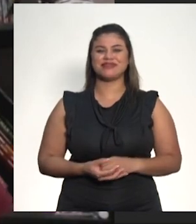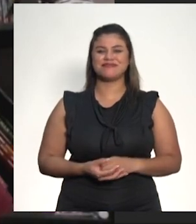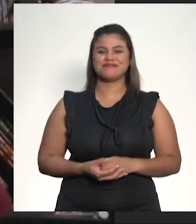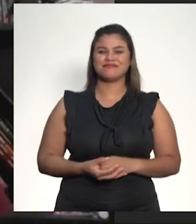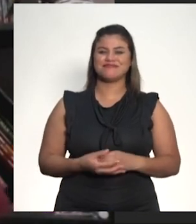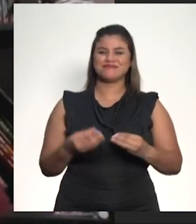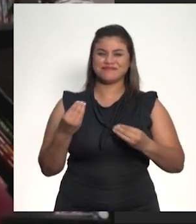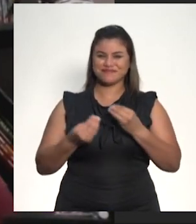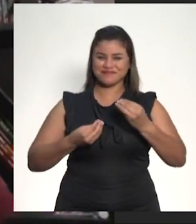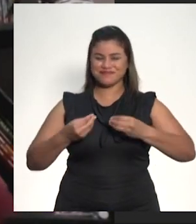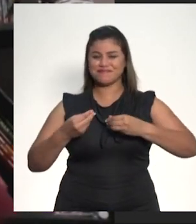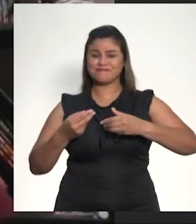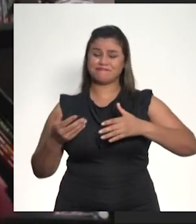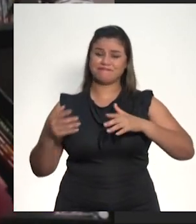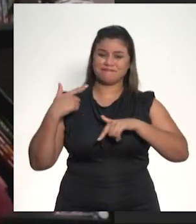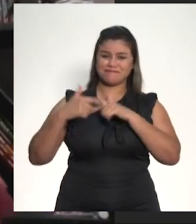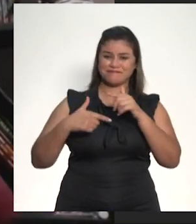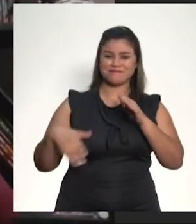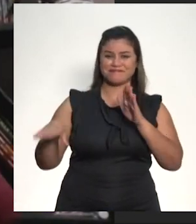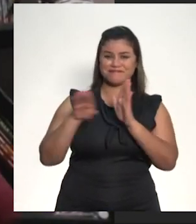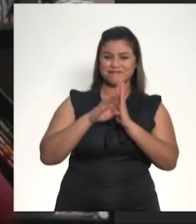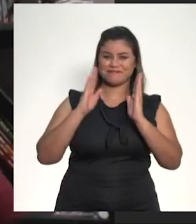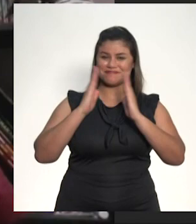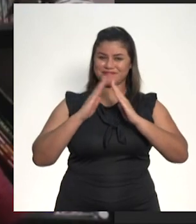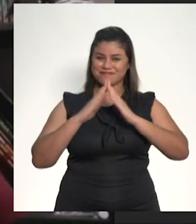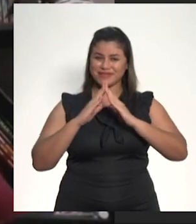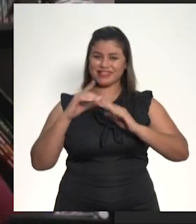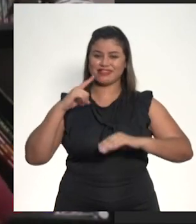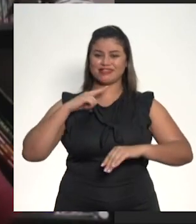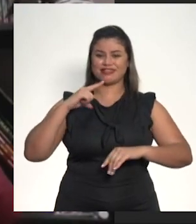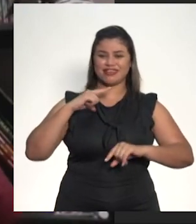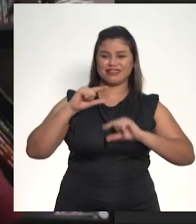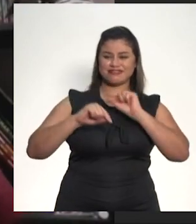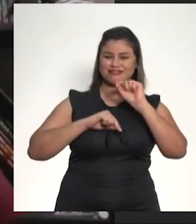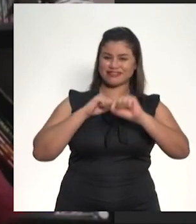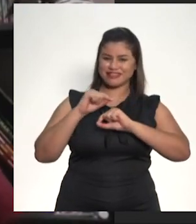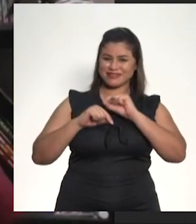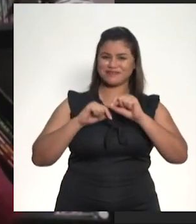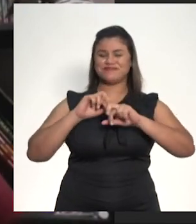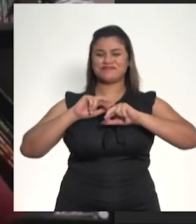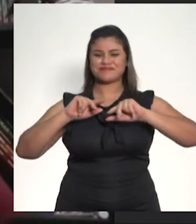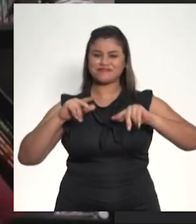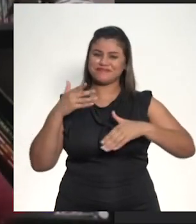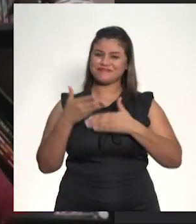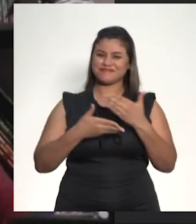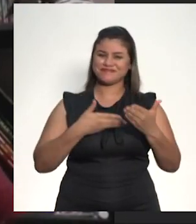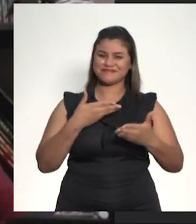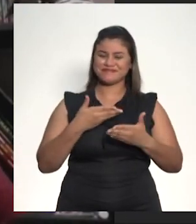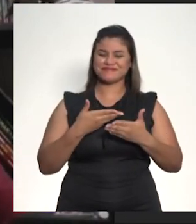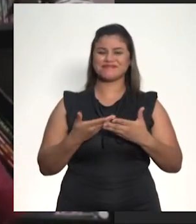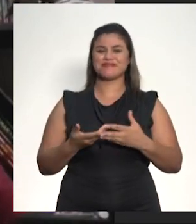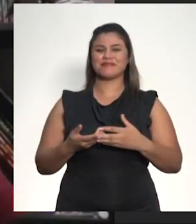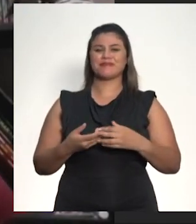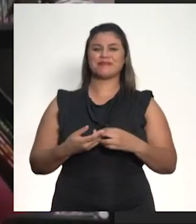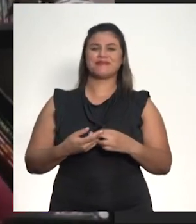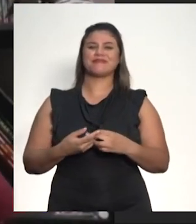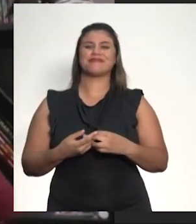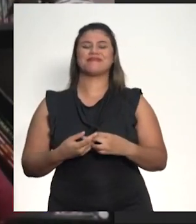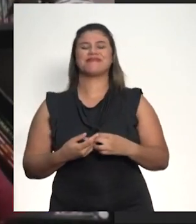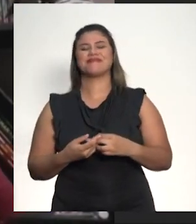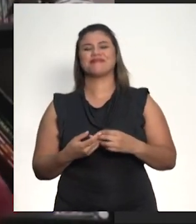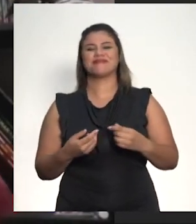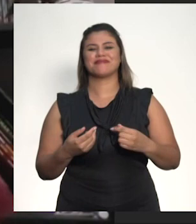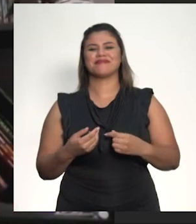trabalha, mas você chega em casa e você tem ali o seu filho que você tem que cuidar, você tem que ali dar conta, às vezes, de uma